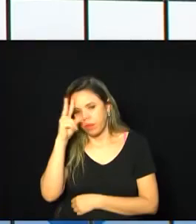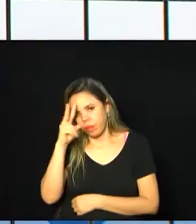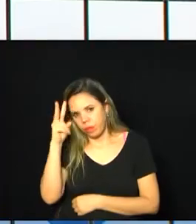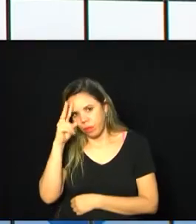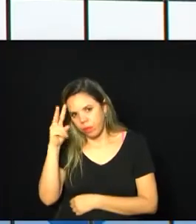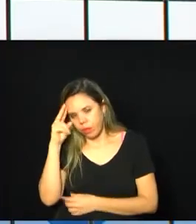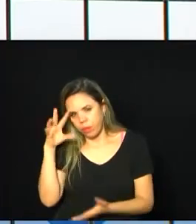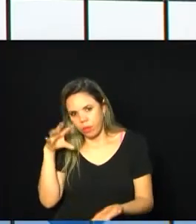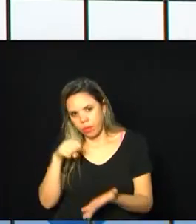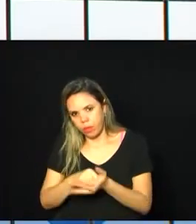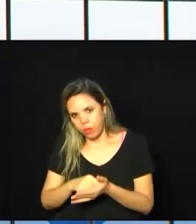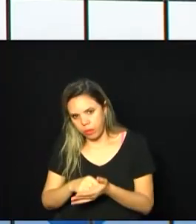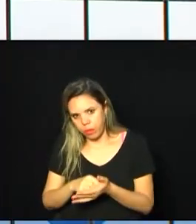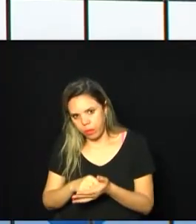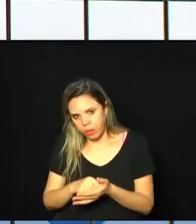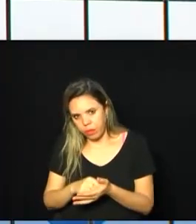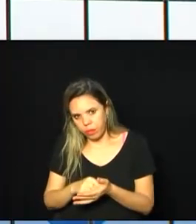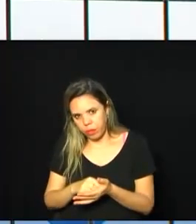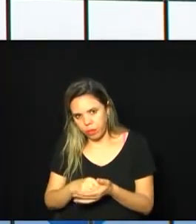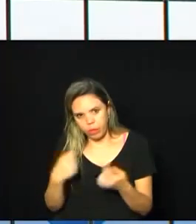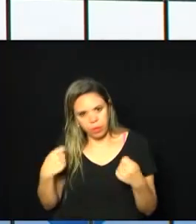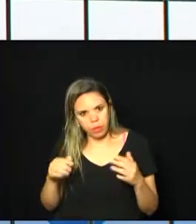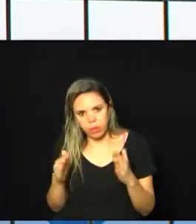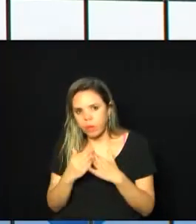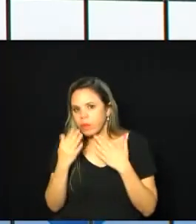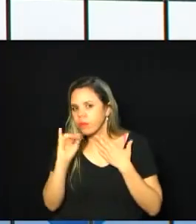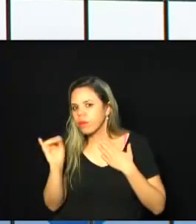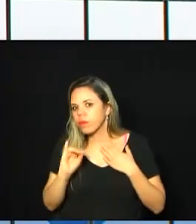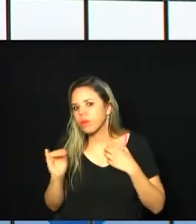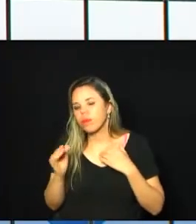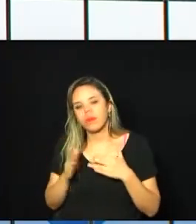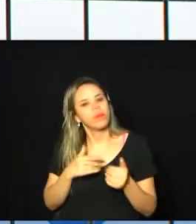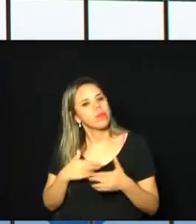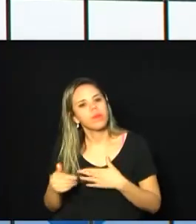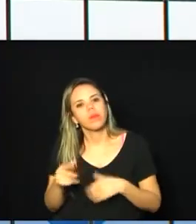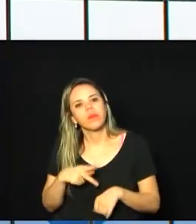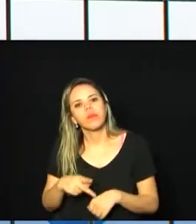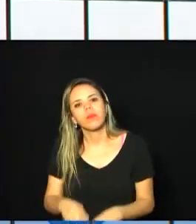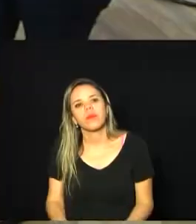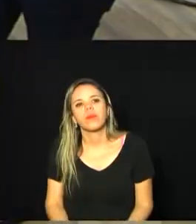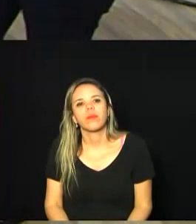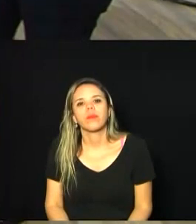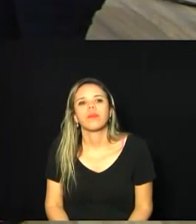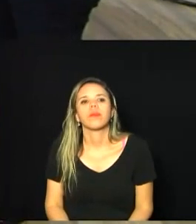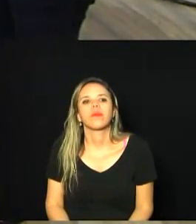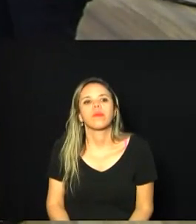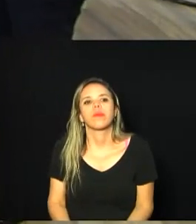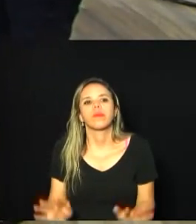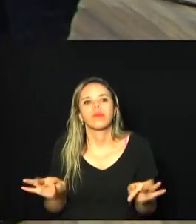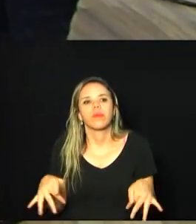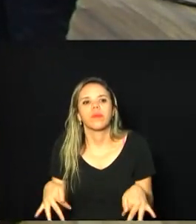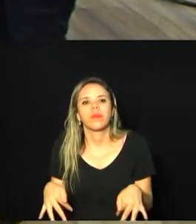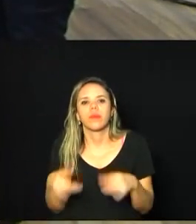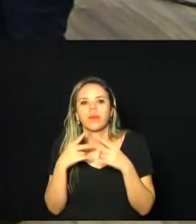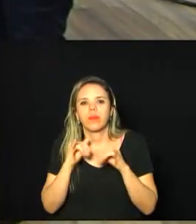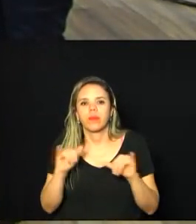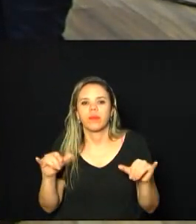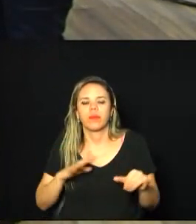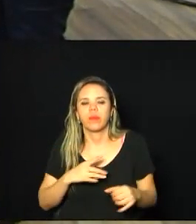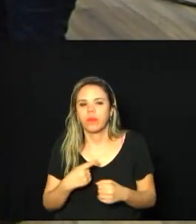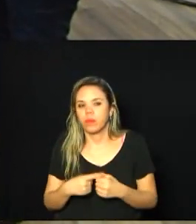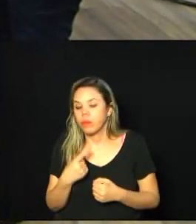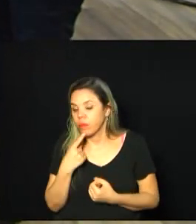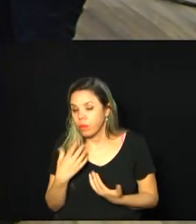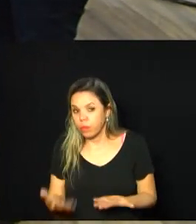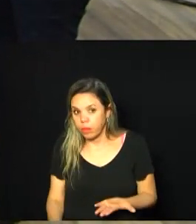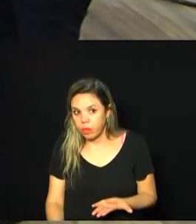essas inscrições valem para... Você não precisa morar em Indaiatuba, pode morar em qualquer lugar do país. E para nós encerrarmos as notícias da Metrópole